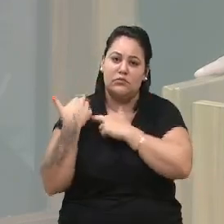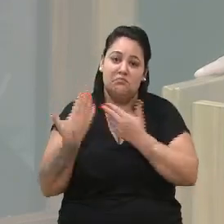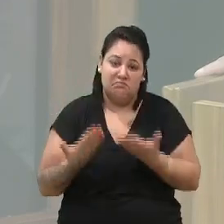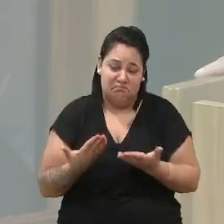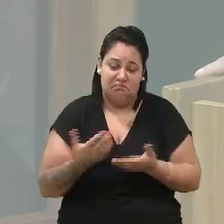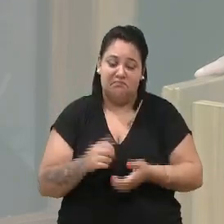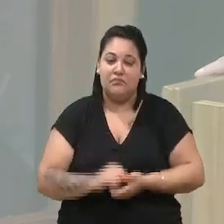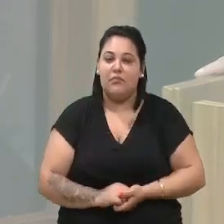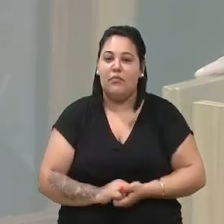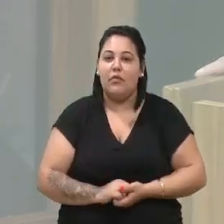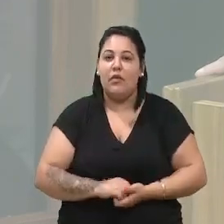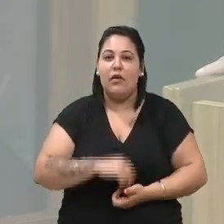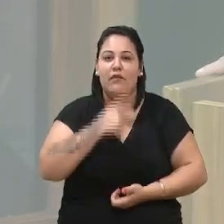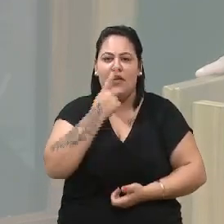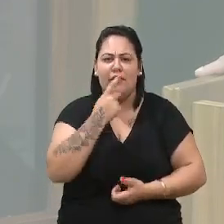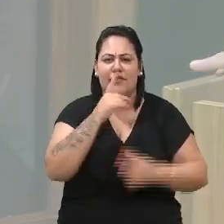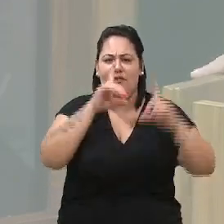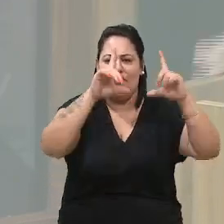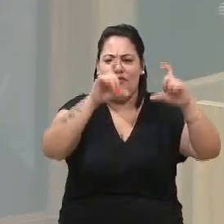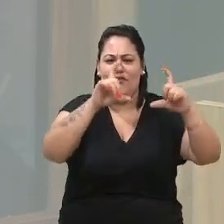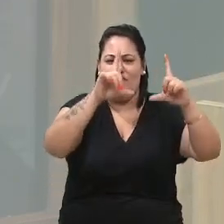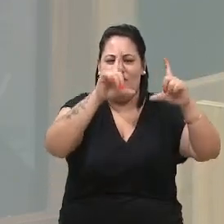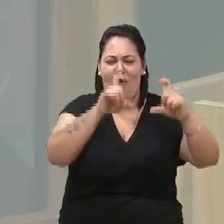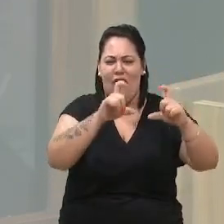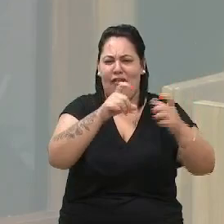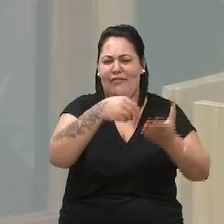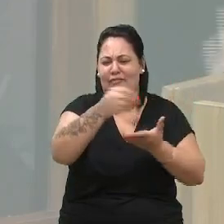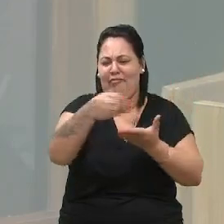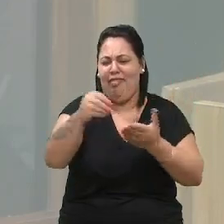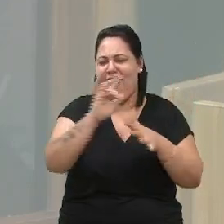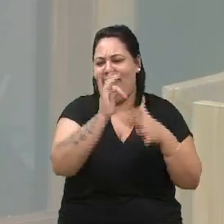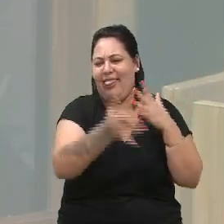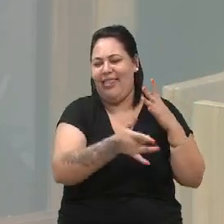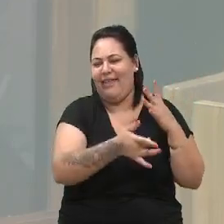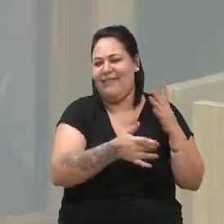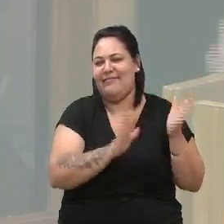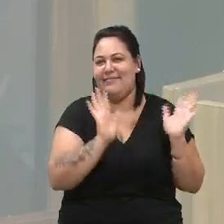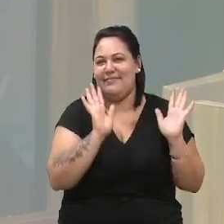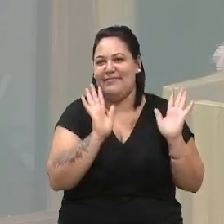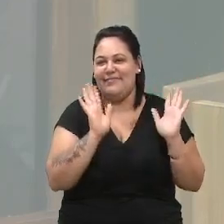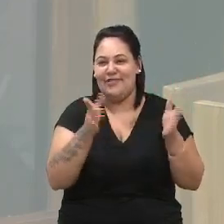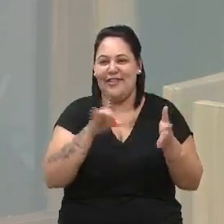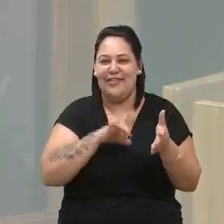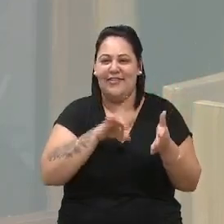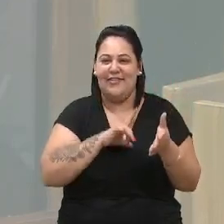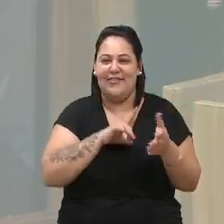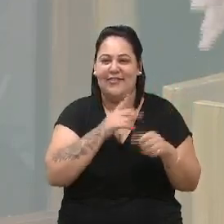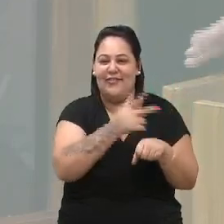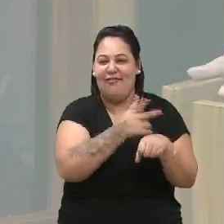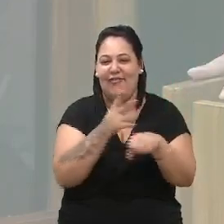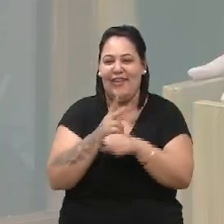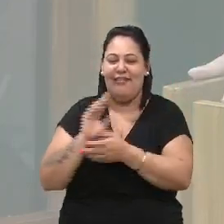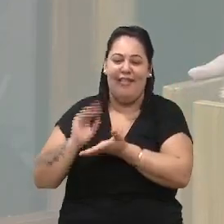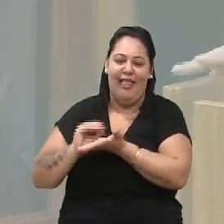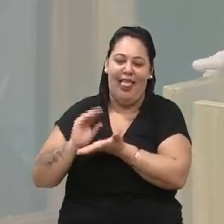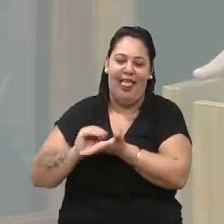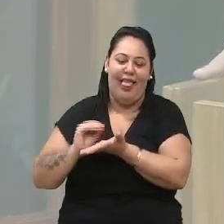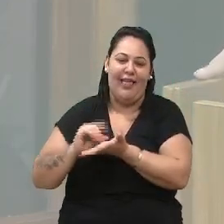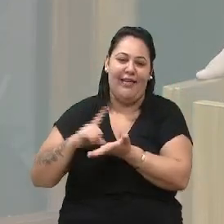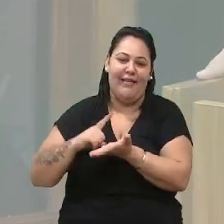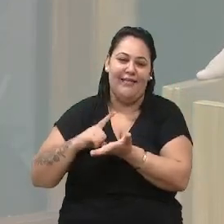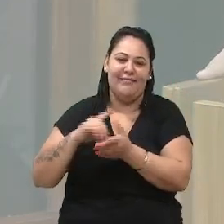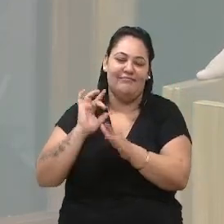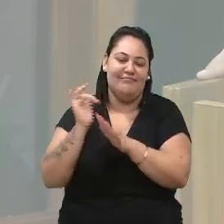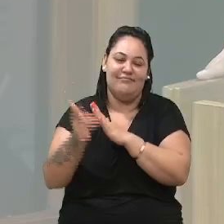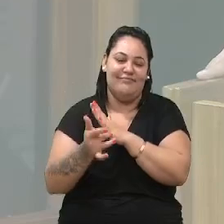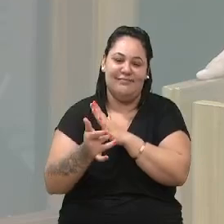a respeito de foto, card, eu já tive tanto vídeo meu e tanto card em redes sociais